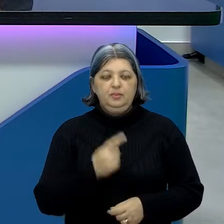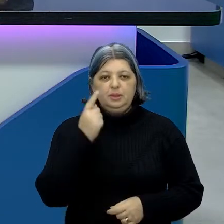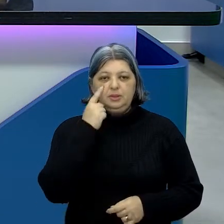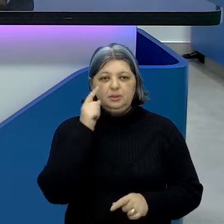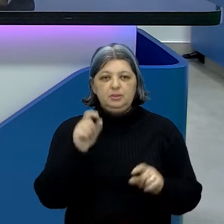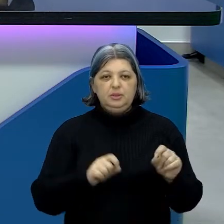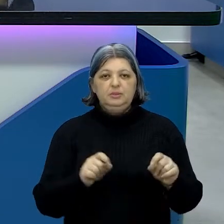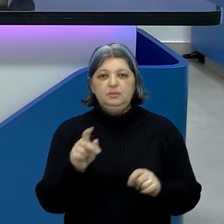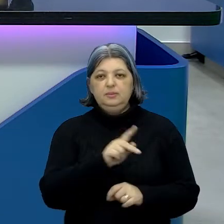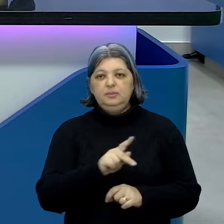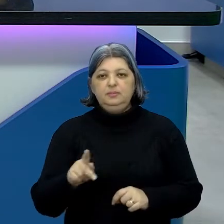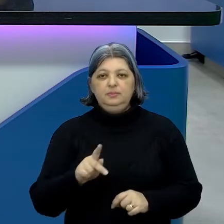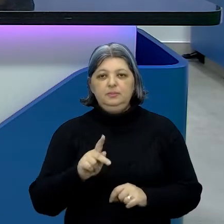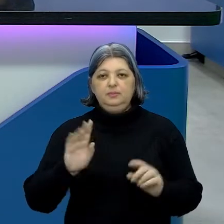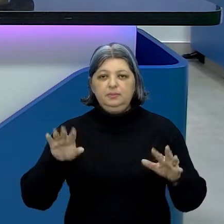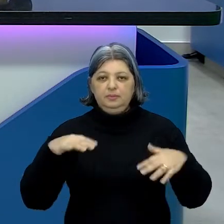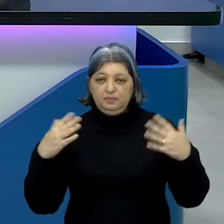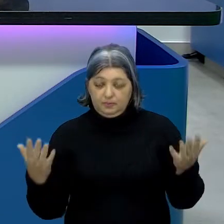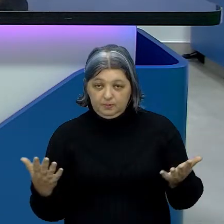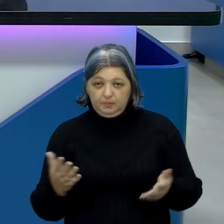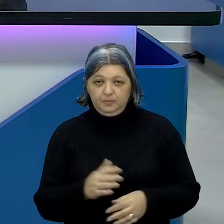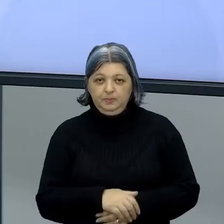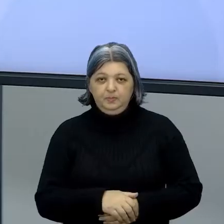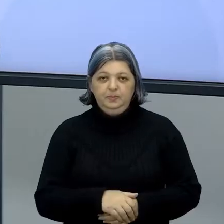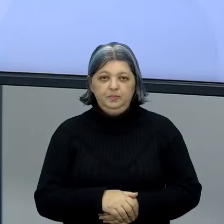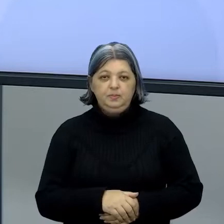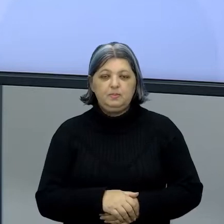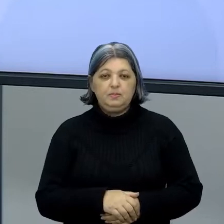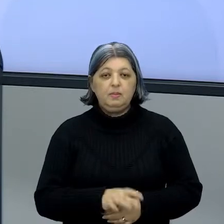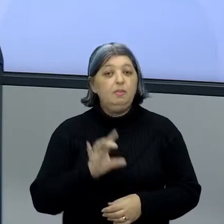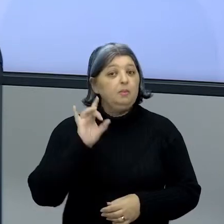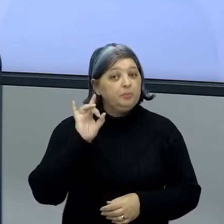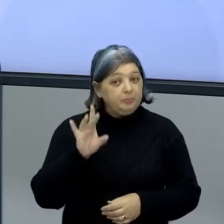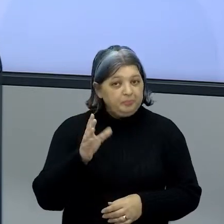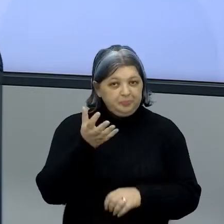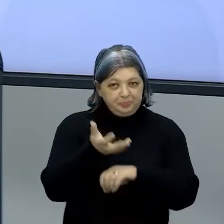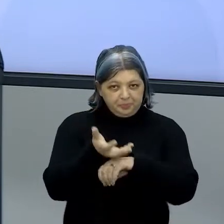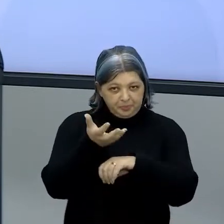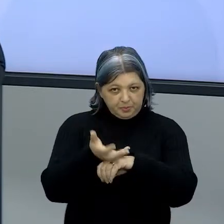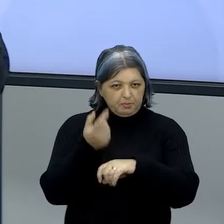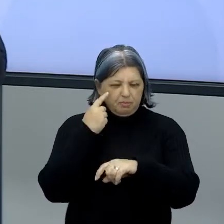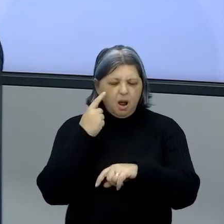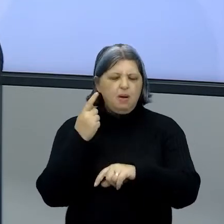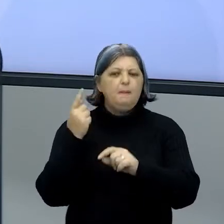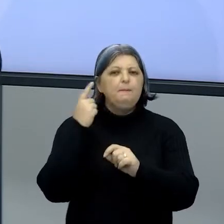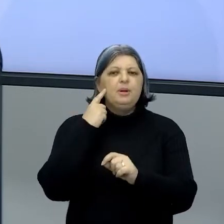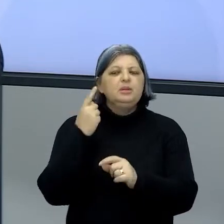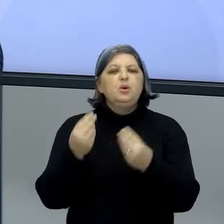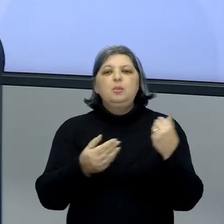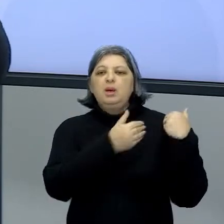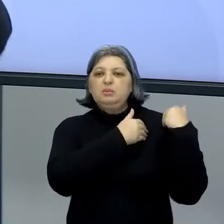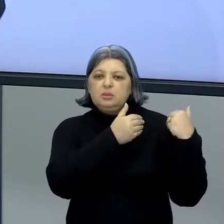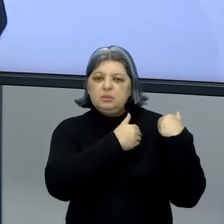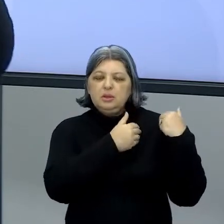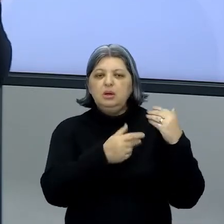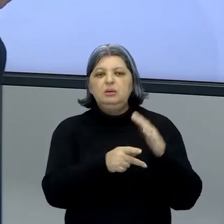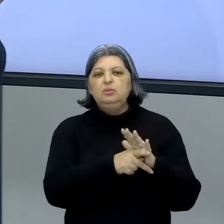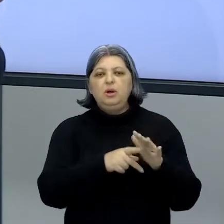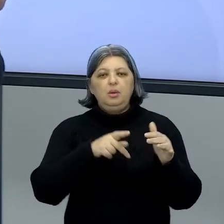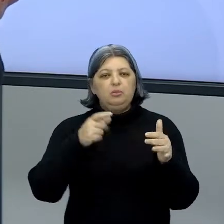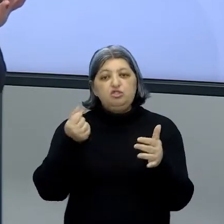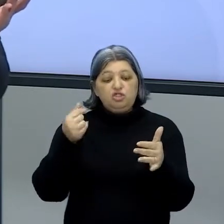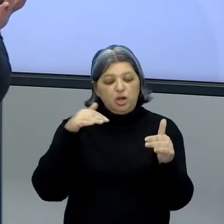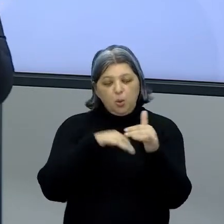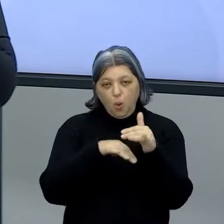professor Jocélio, a gente estava falando que não é só essa disciplina de guardar o dinheiro, apagar a luz sem o quarto